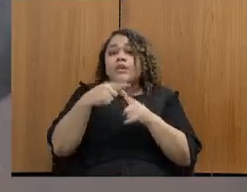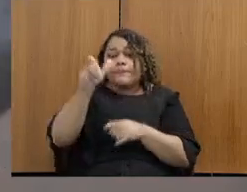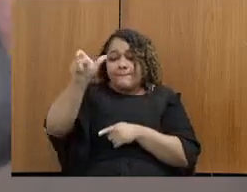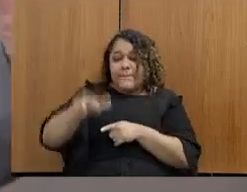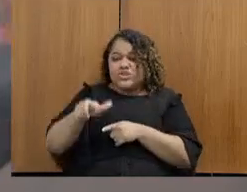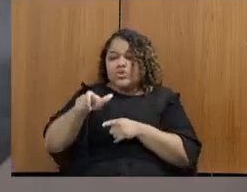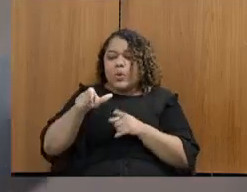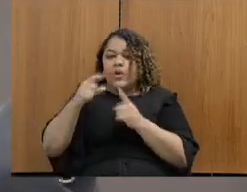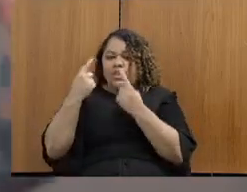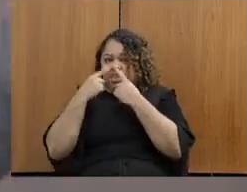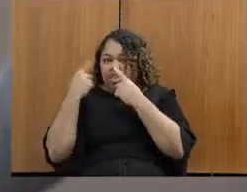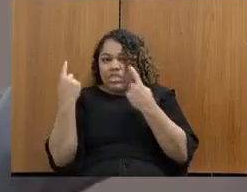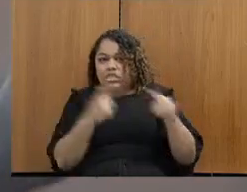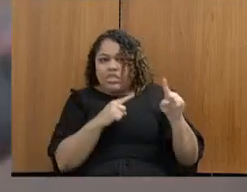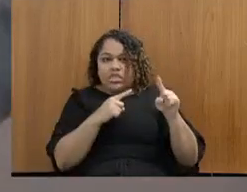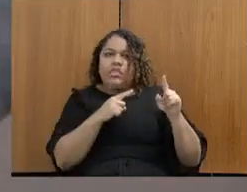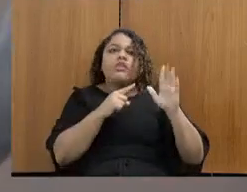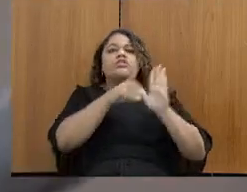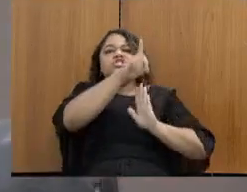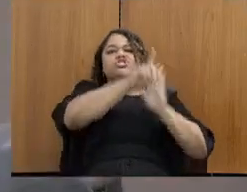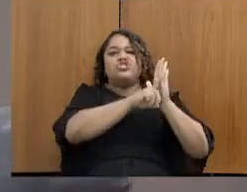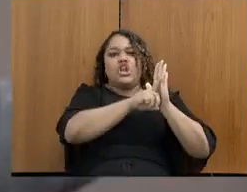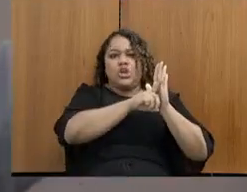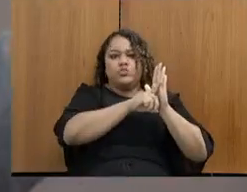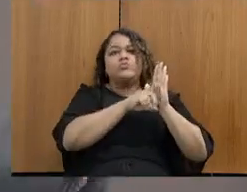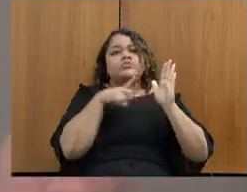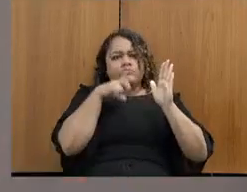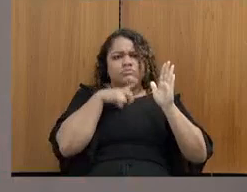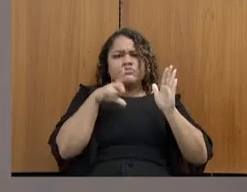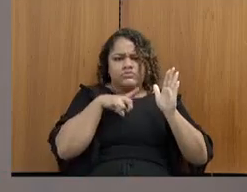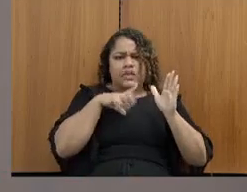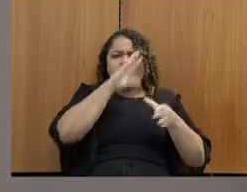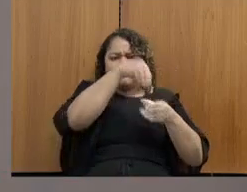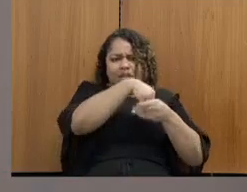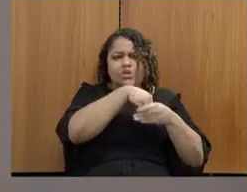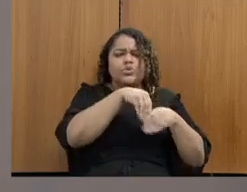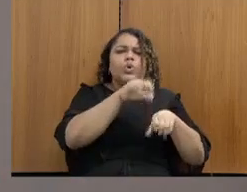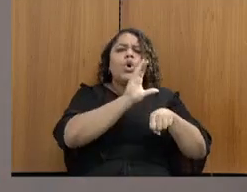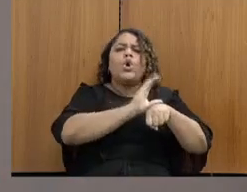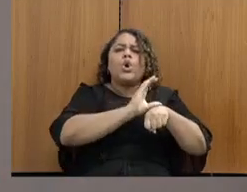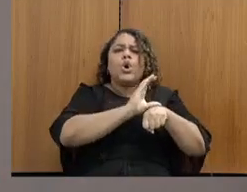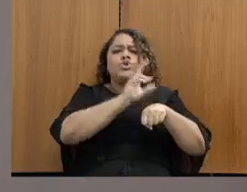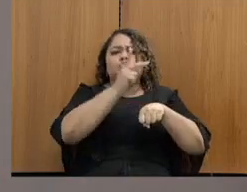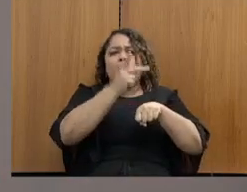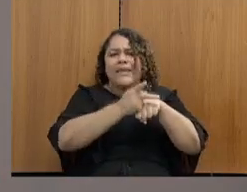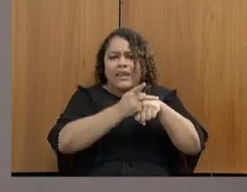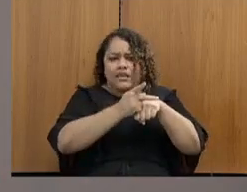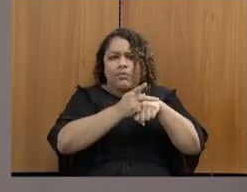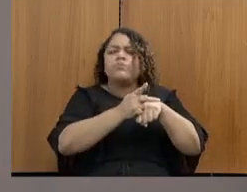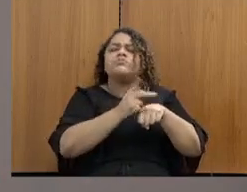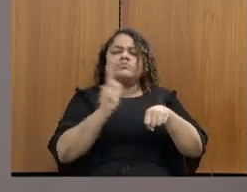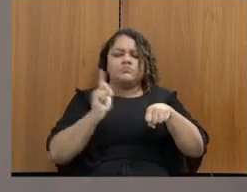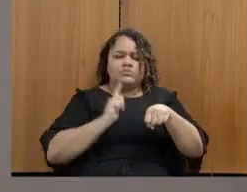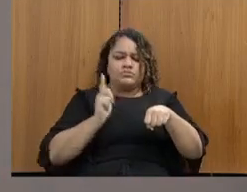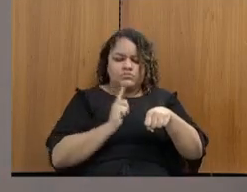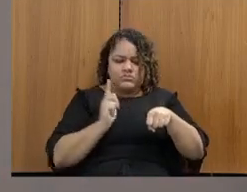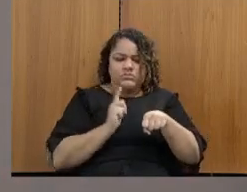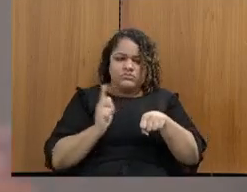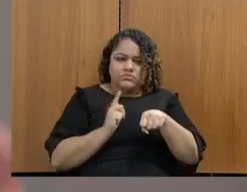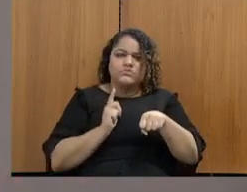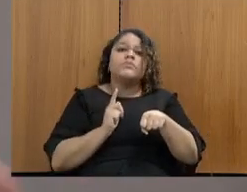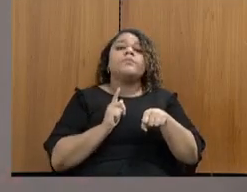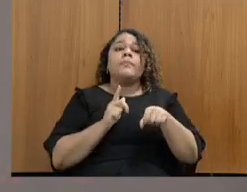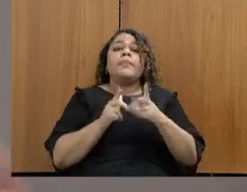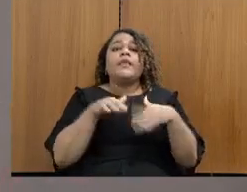infrações previstas né no código penal e na legislação é também penal é nós temos